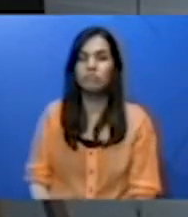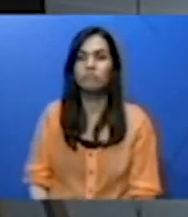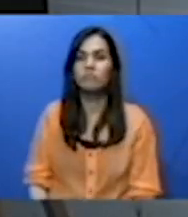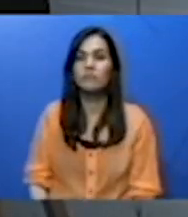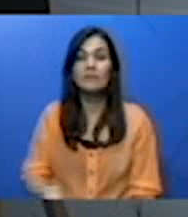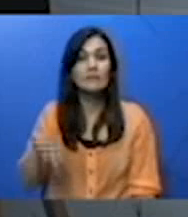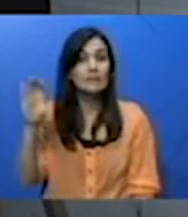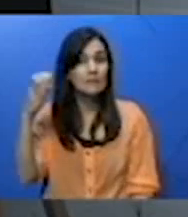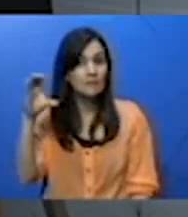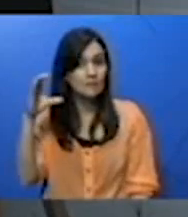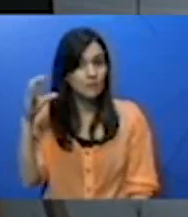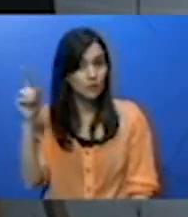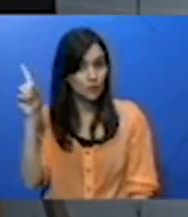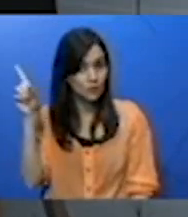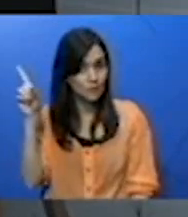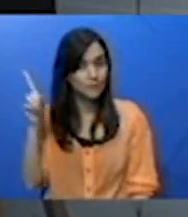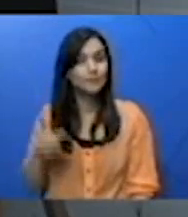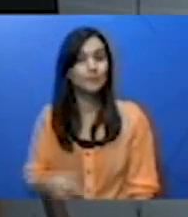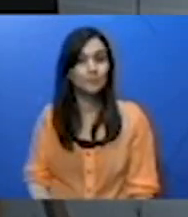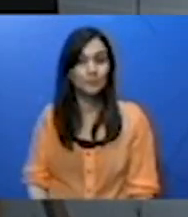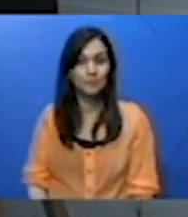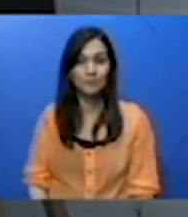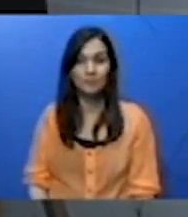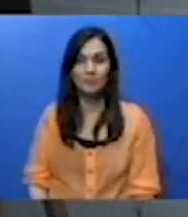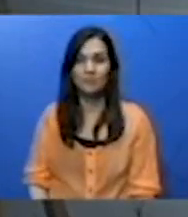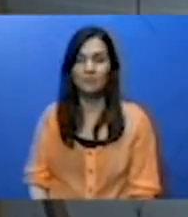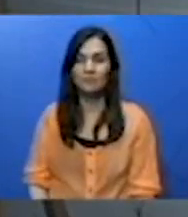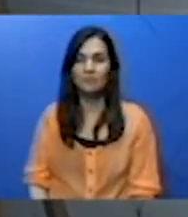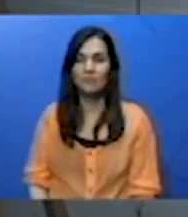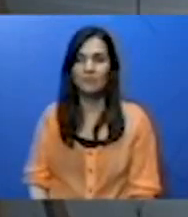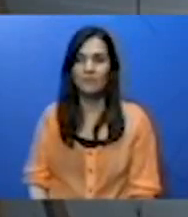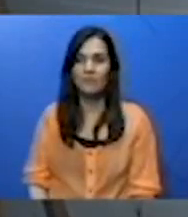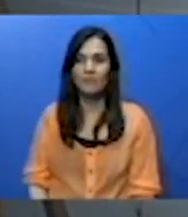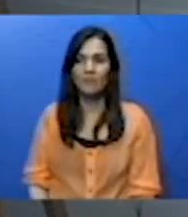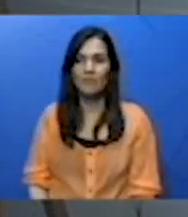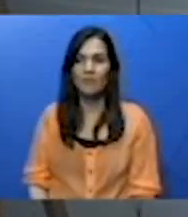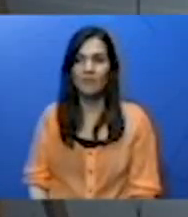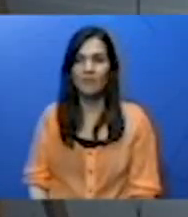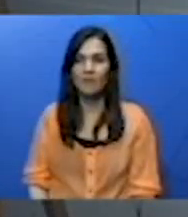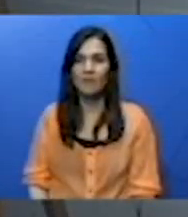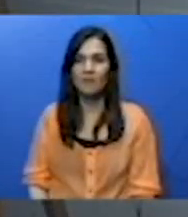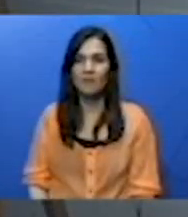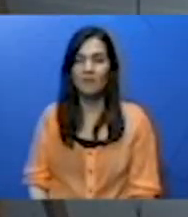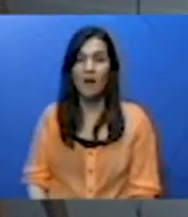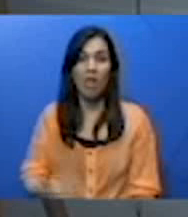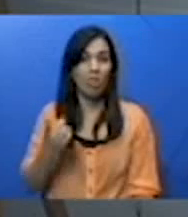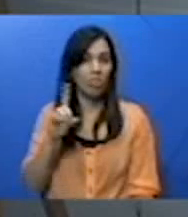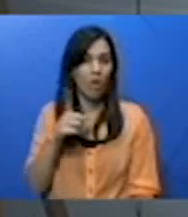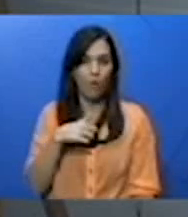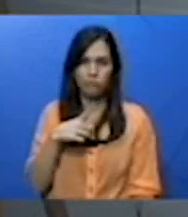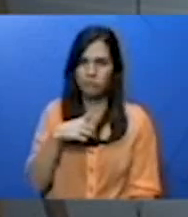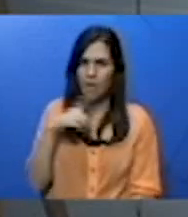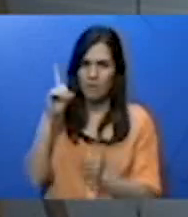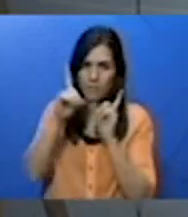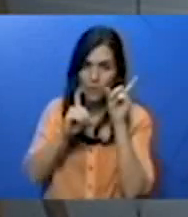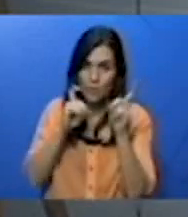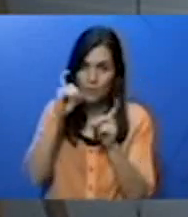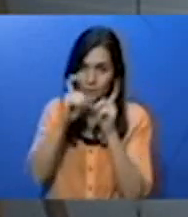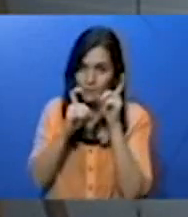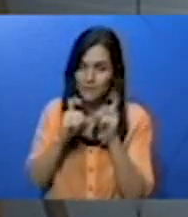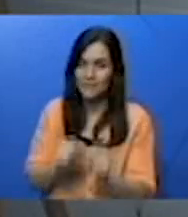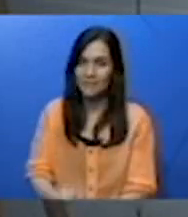Preocupações. Com C cedilha, acentinho. Ai, essa eu acertei. Não ter muitas preocupações. O que mais,